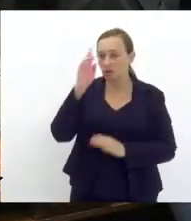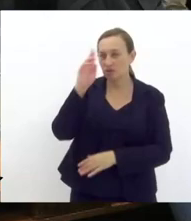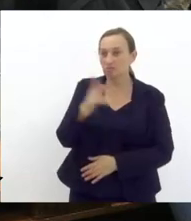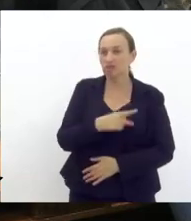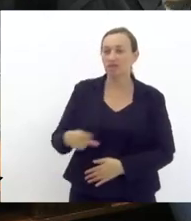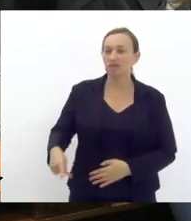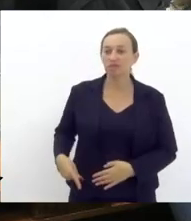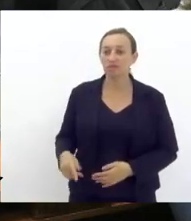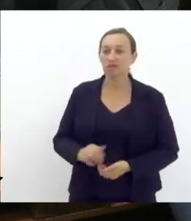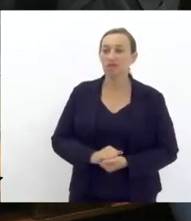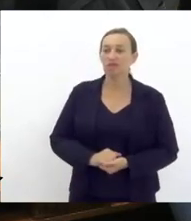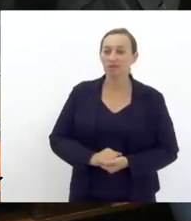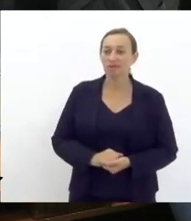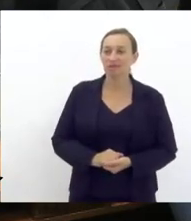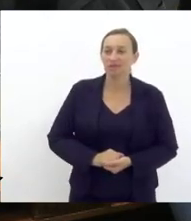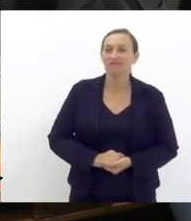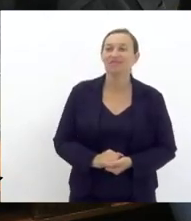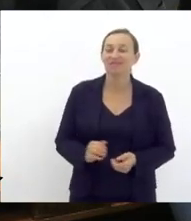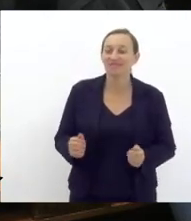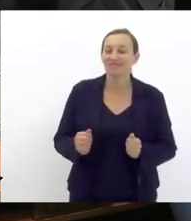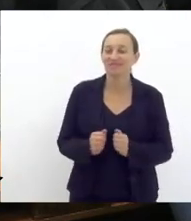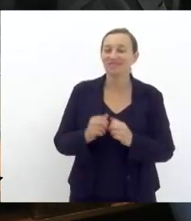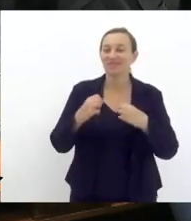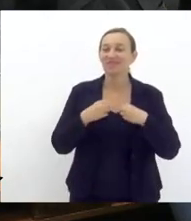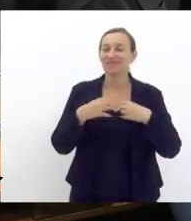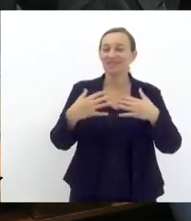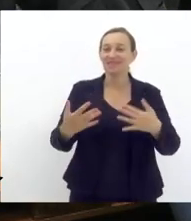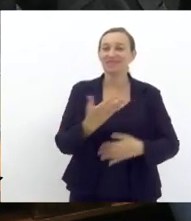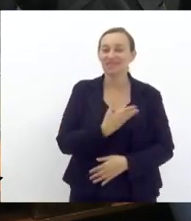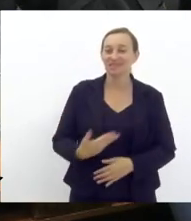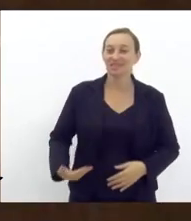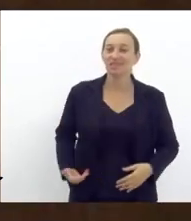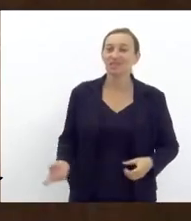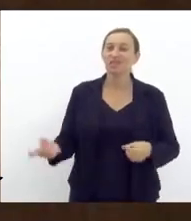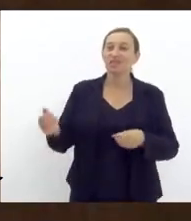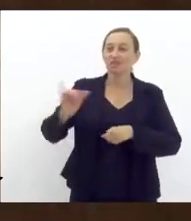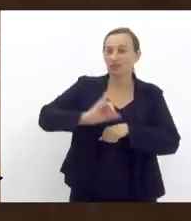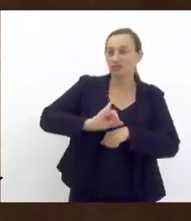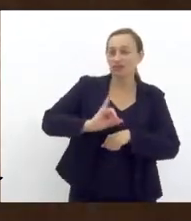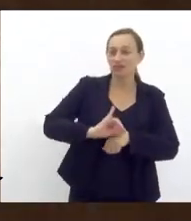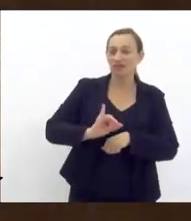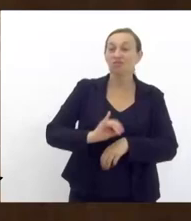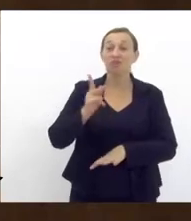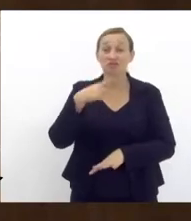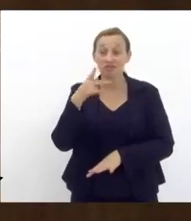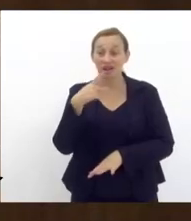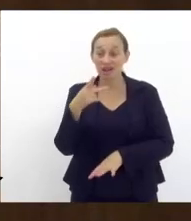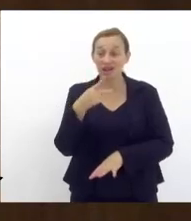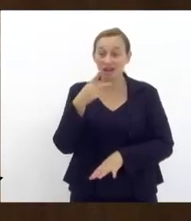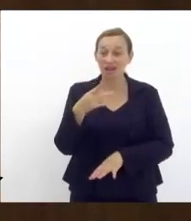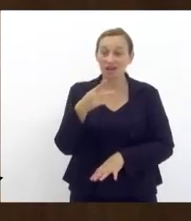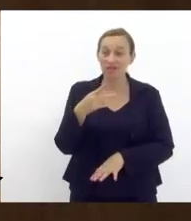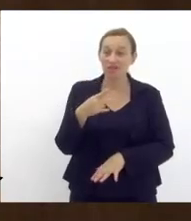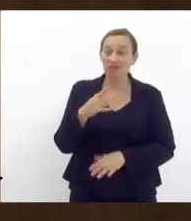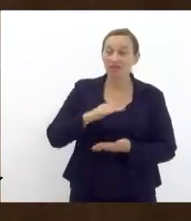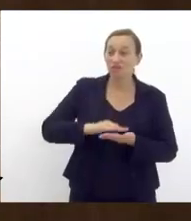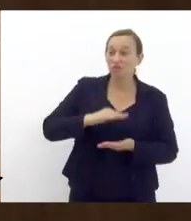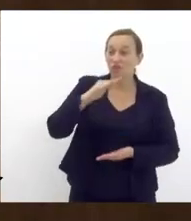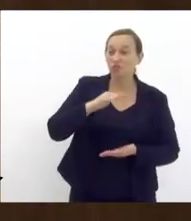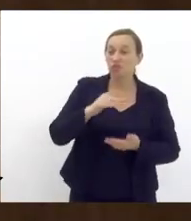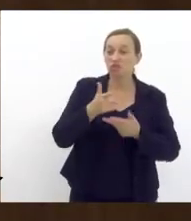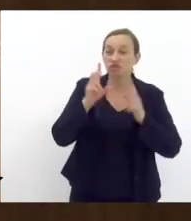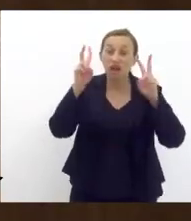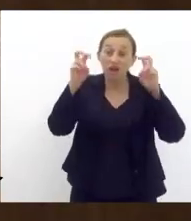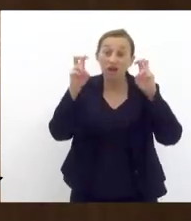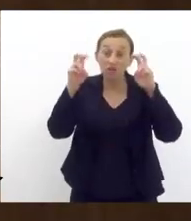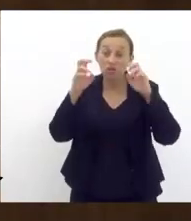rapidamente para anunciar os resultados da audiência pública utilizado em Volta Redonda para tratar do volume de casos